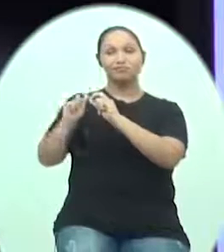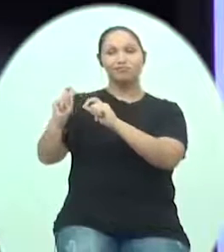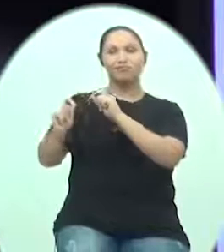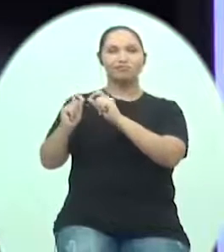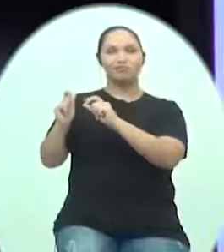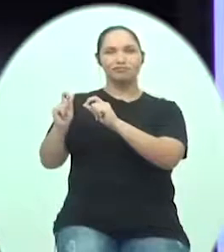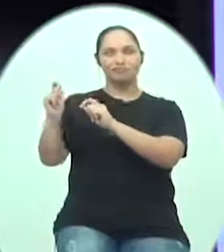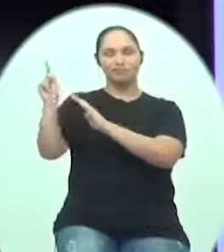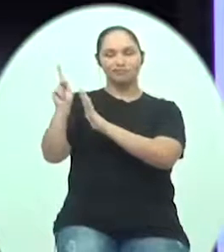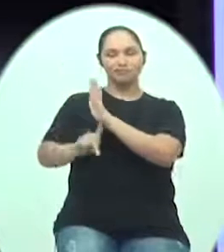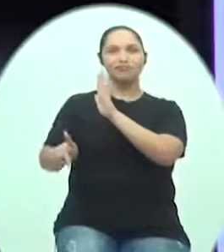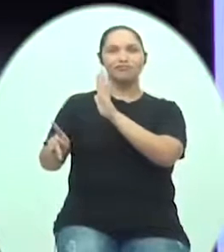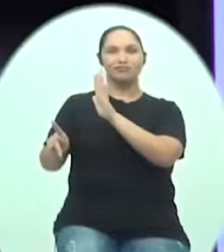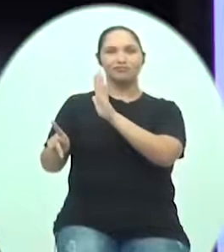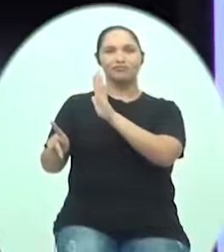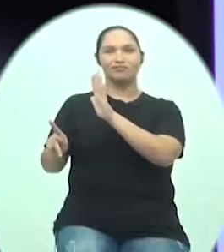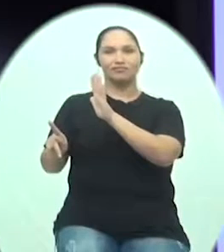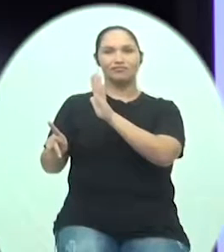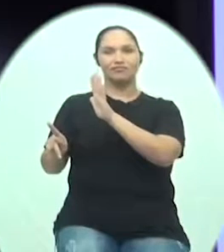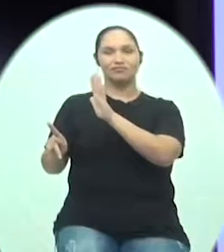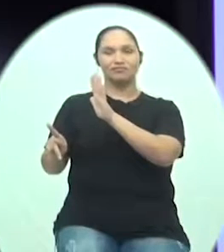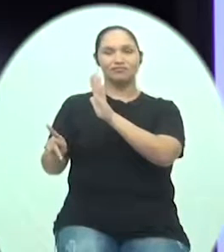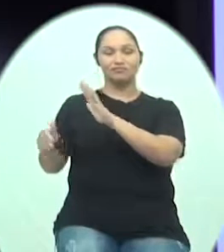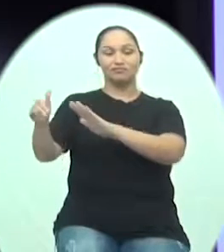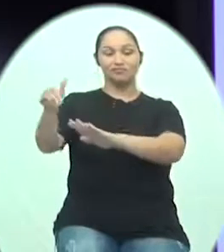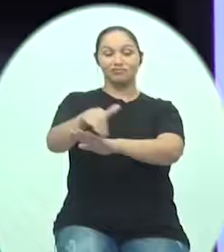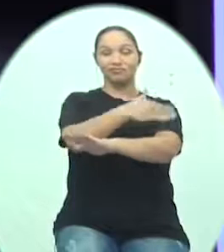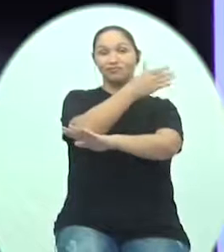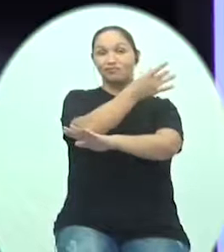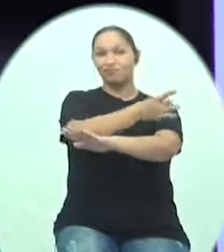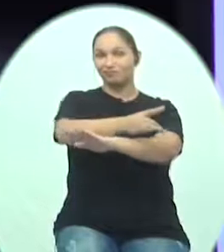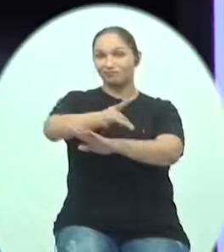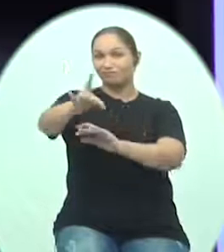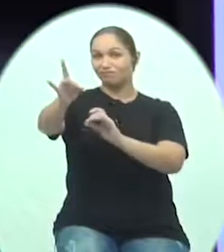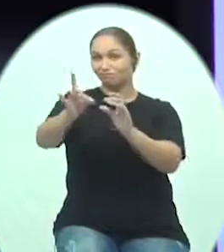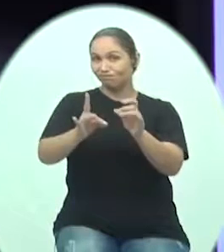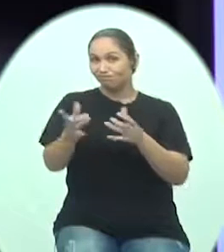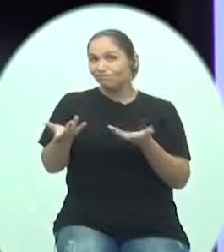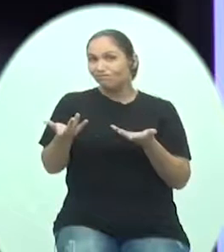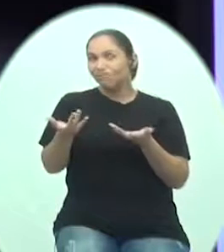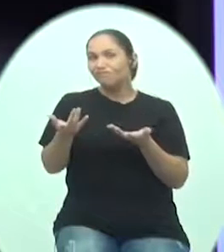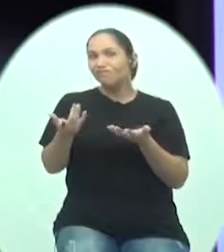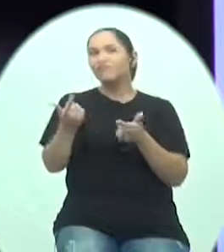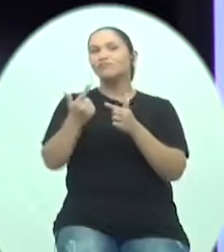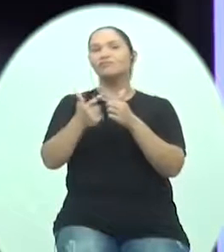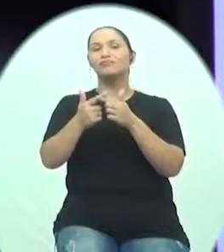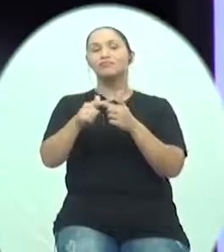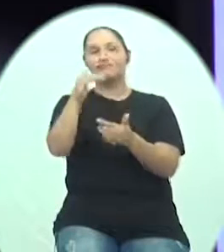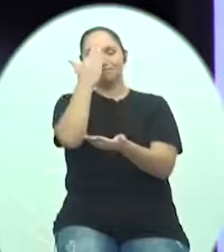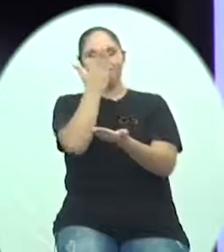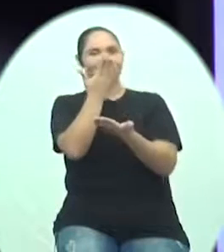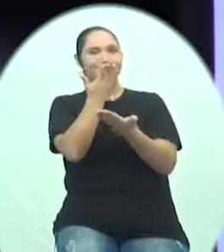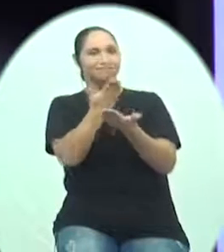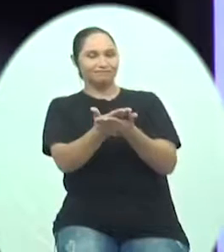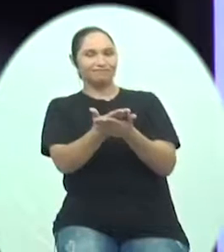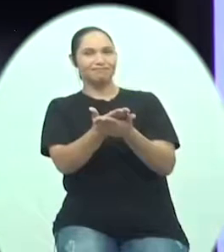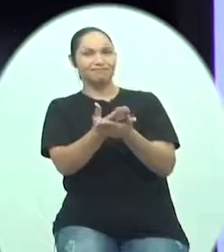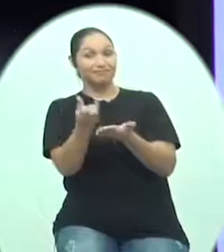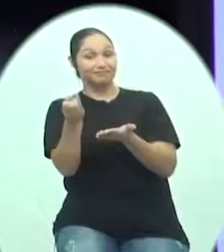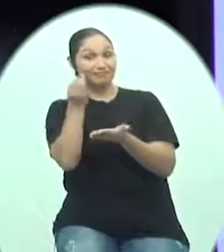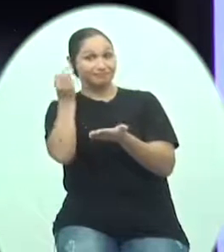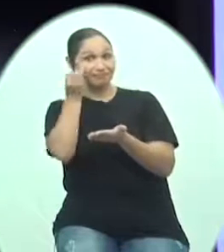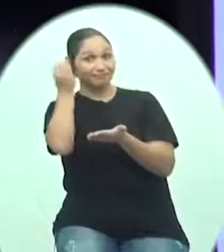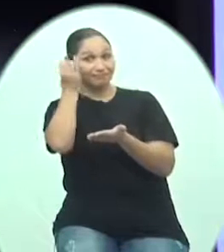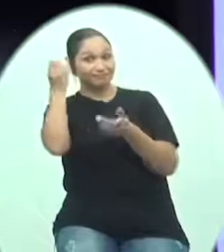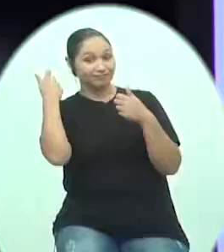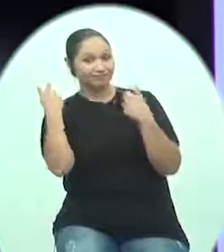está na sua no seu cqu de trabalho para de repente fazer essa revitalização que eu acredito que isso é muito necessário e